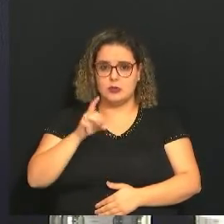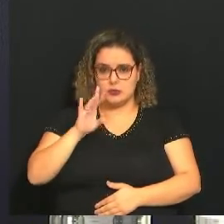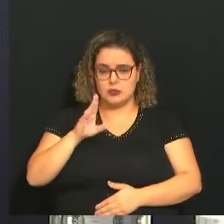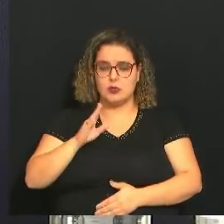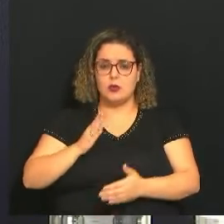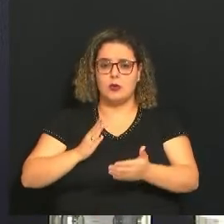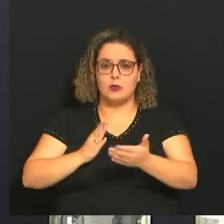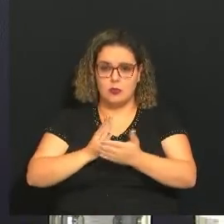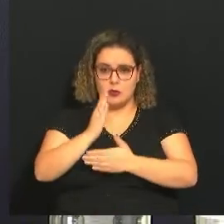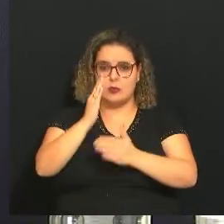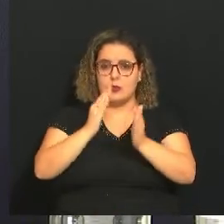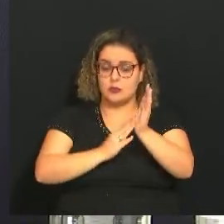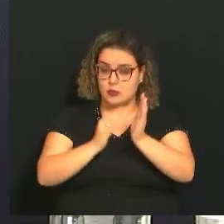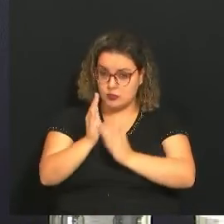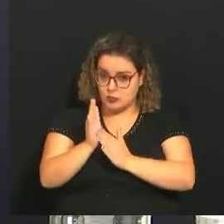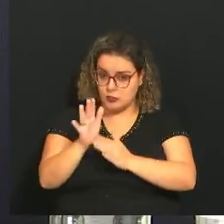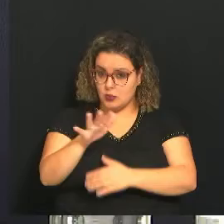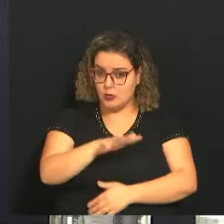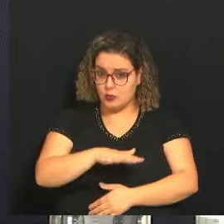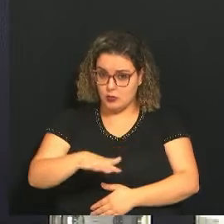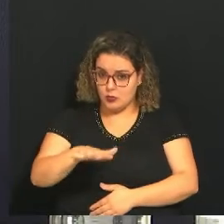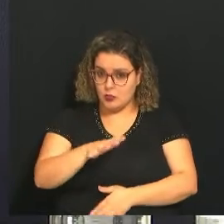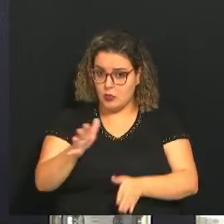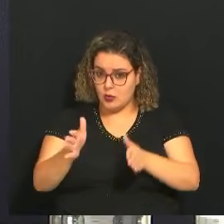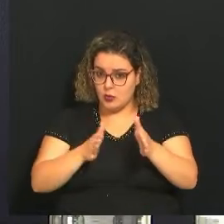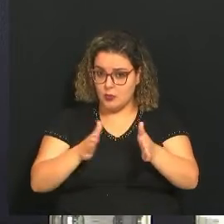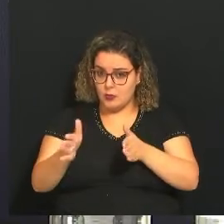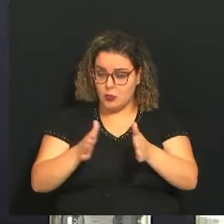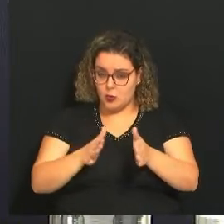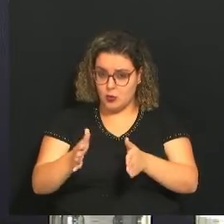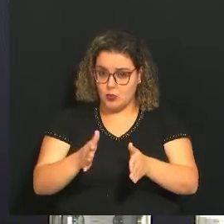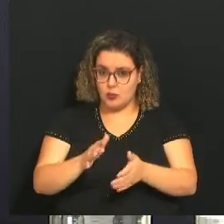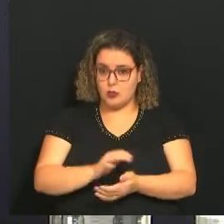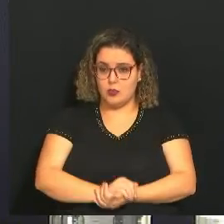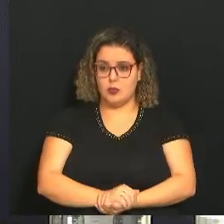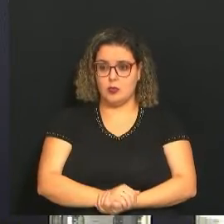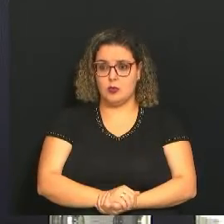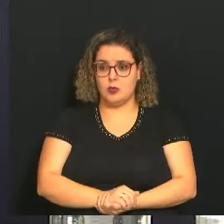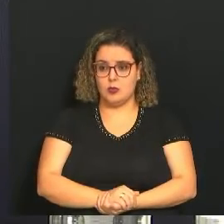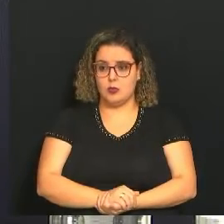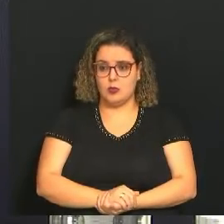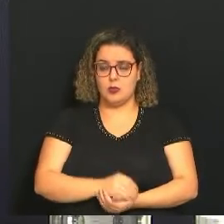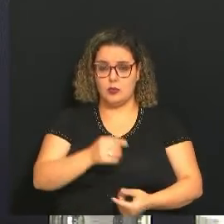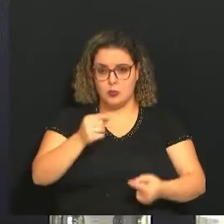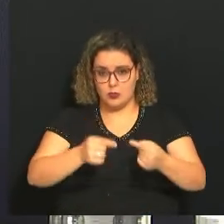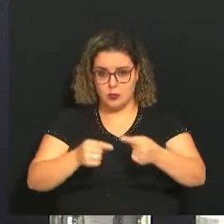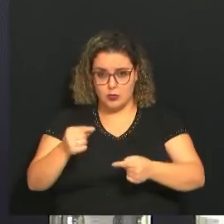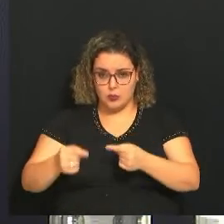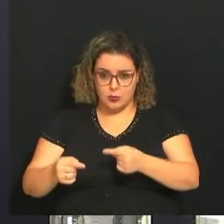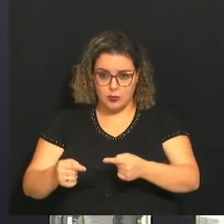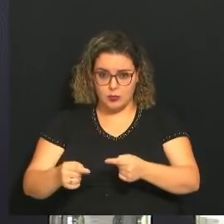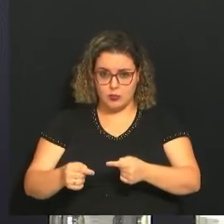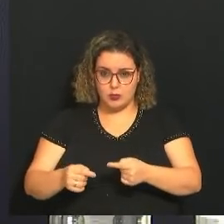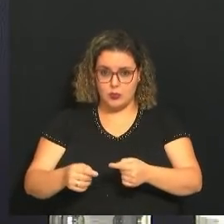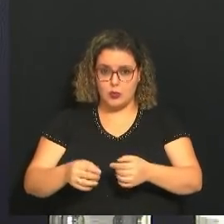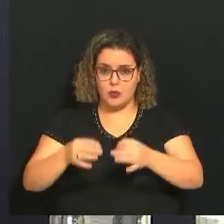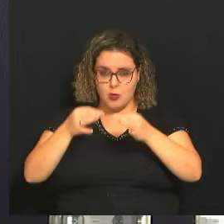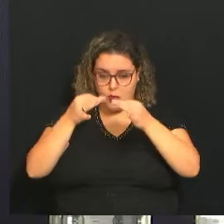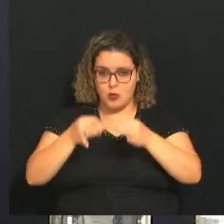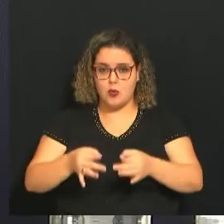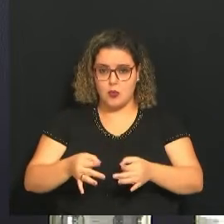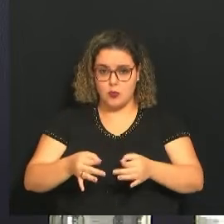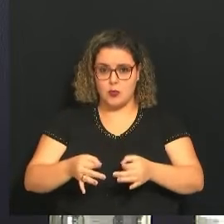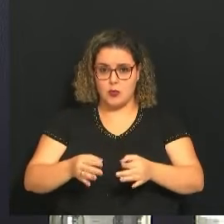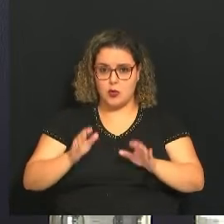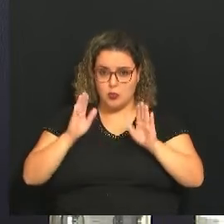aprovada a realização de concurso público a partir de uma discussão deliberada pelo comitê gestor,